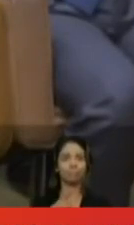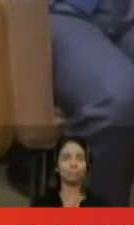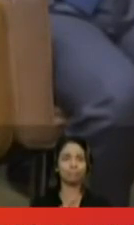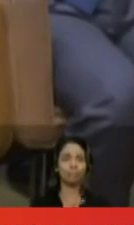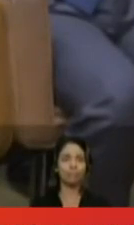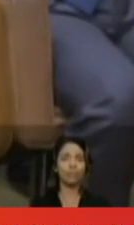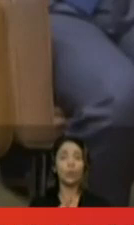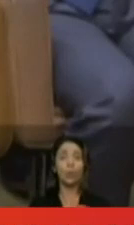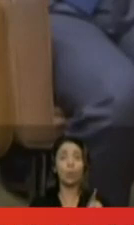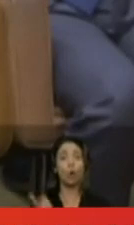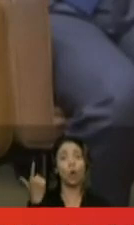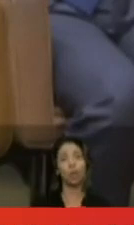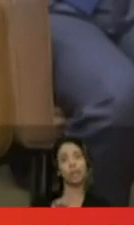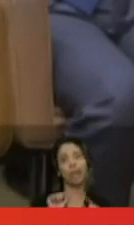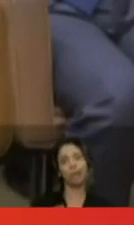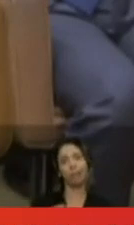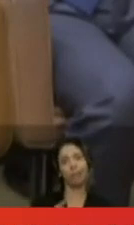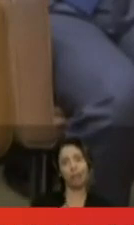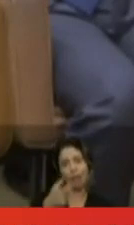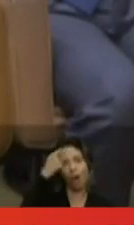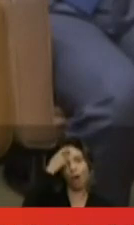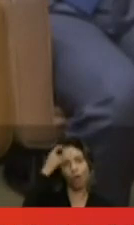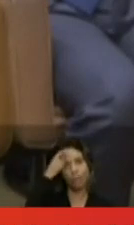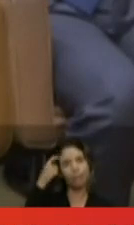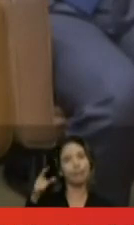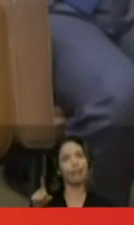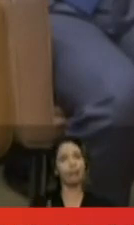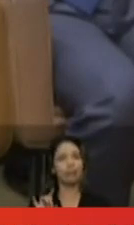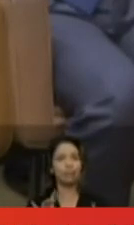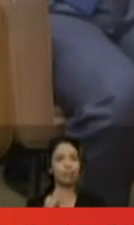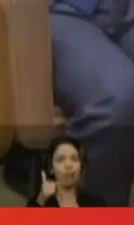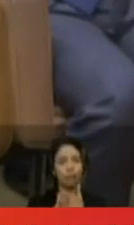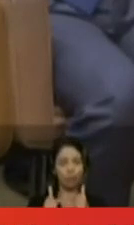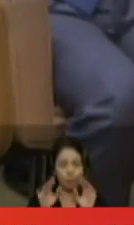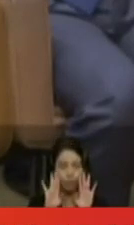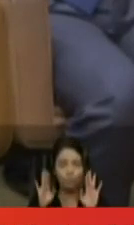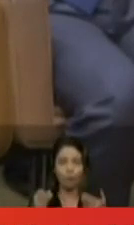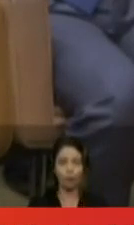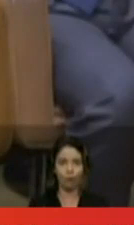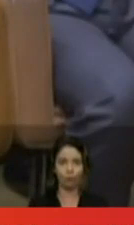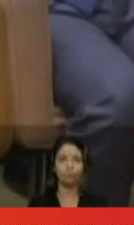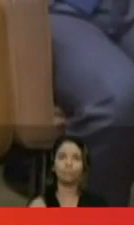um ato tão tosco na história do nosso país.